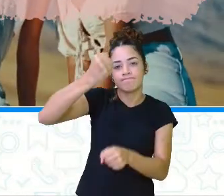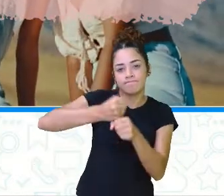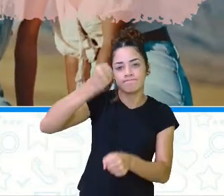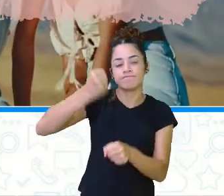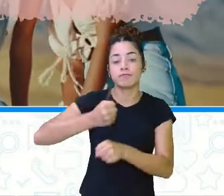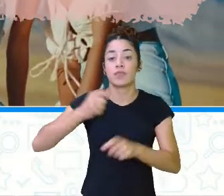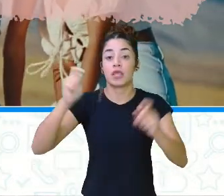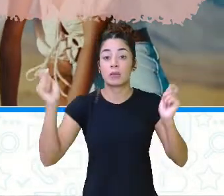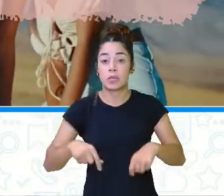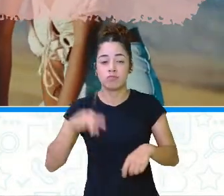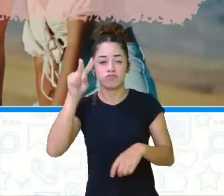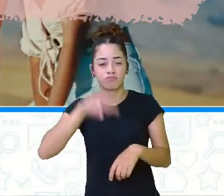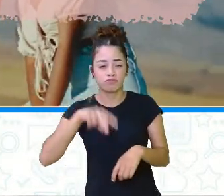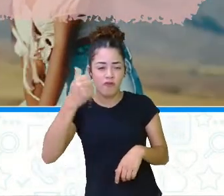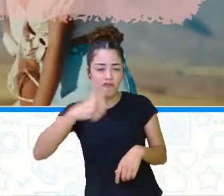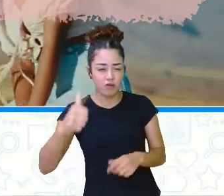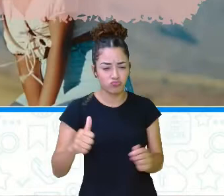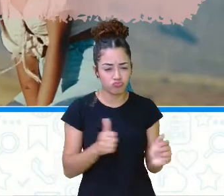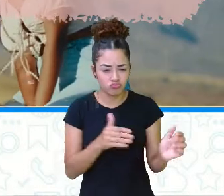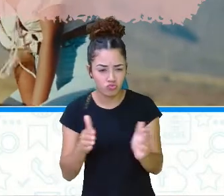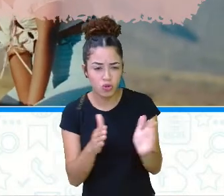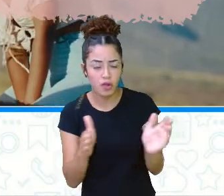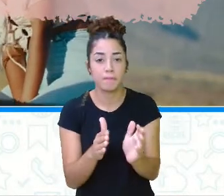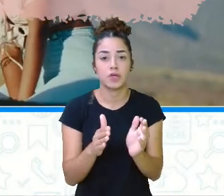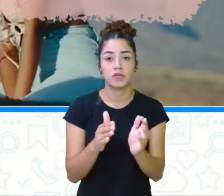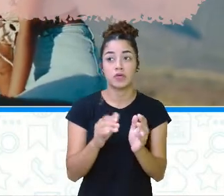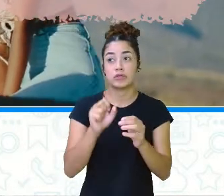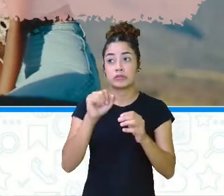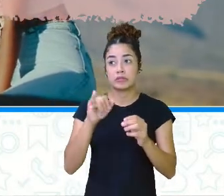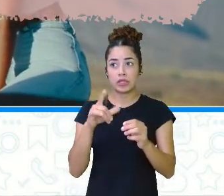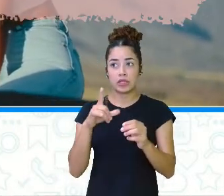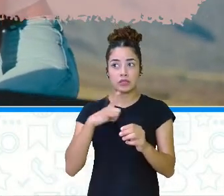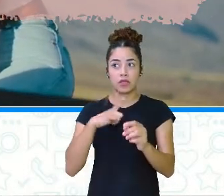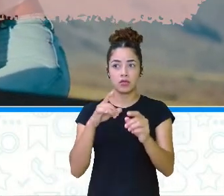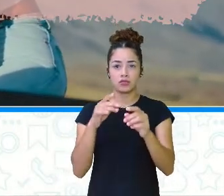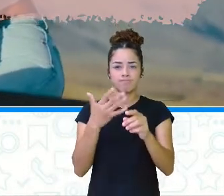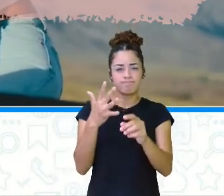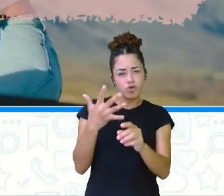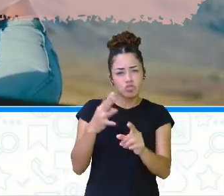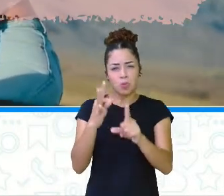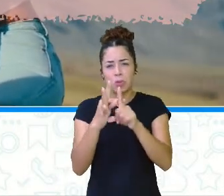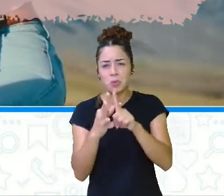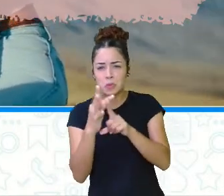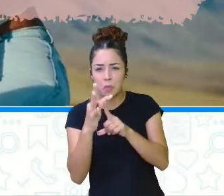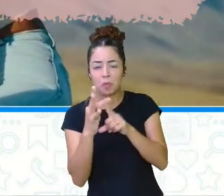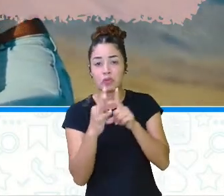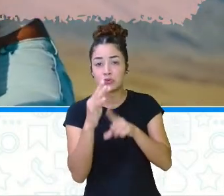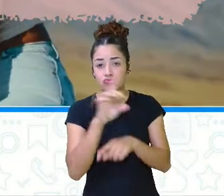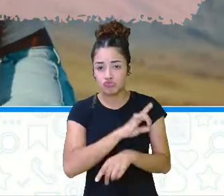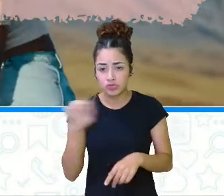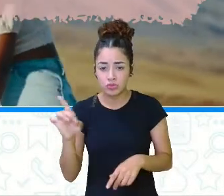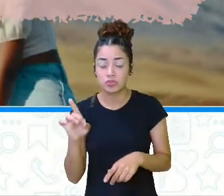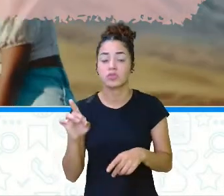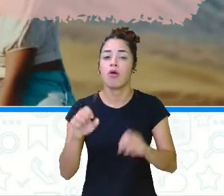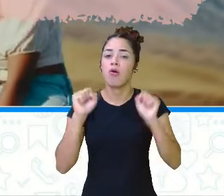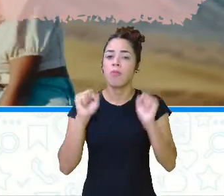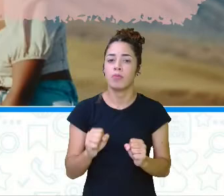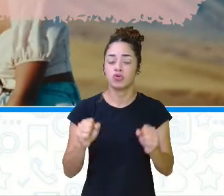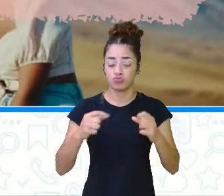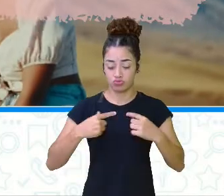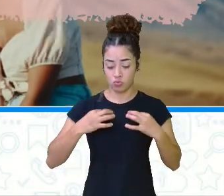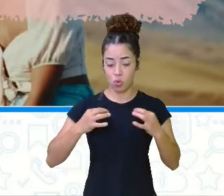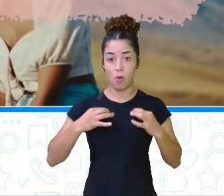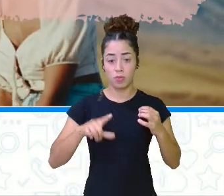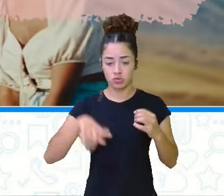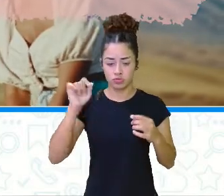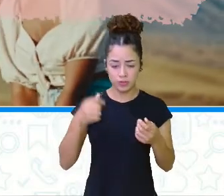das estradas. Se temos uma previsão de média de temperatura do dia, podemos escolher a roupa mais adequada que a gente